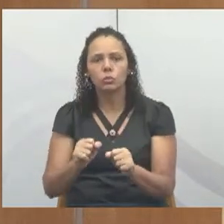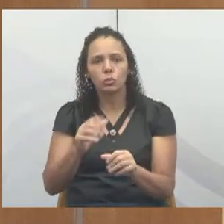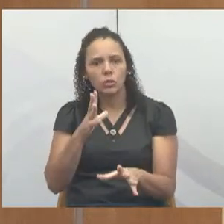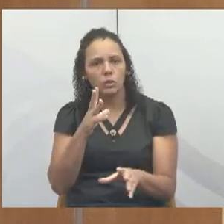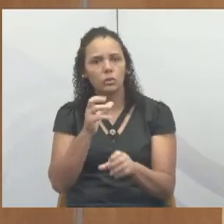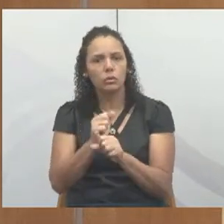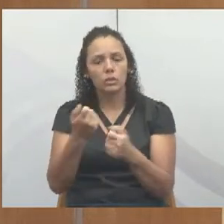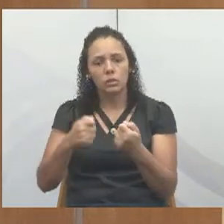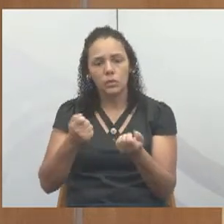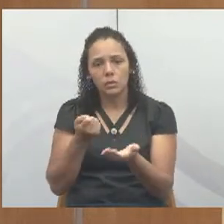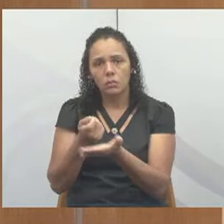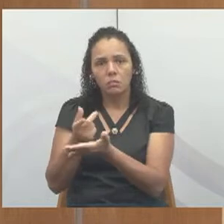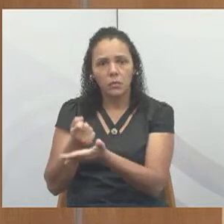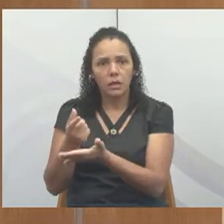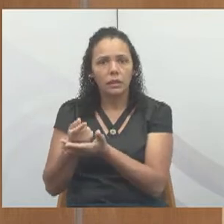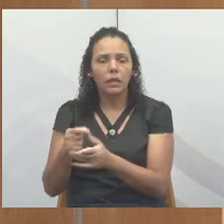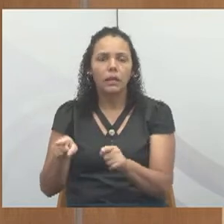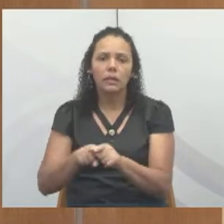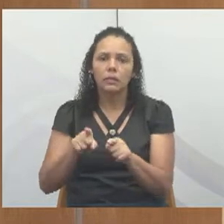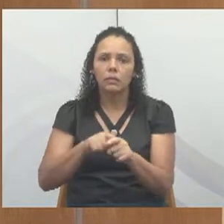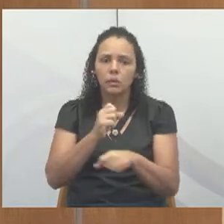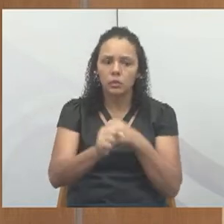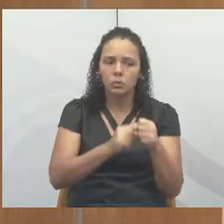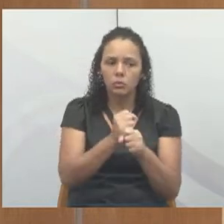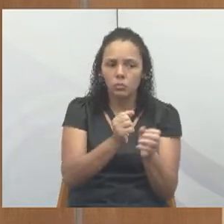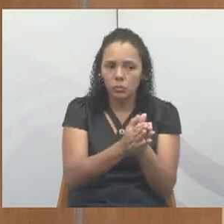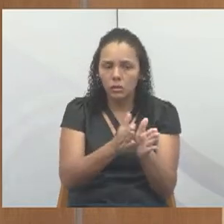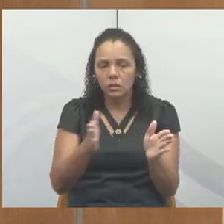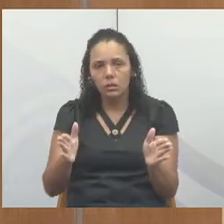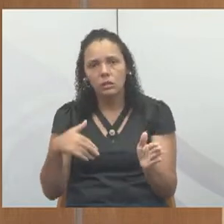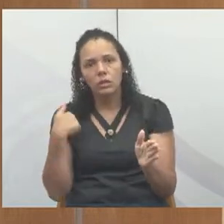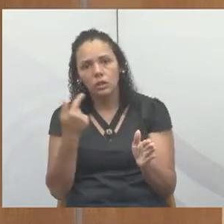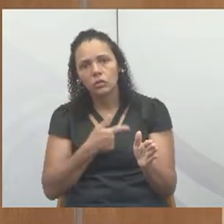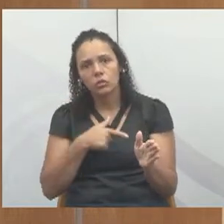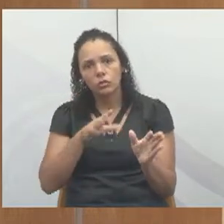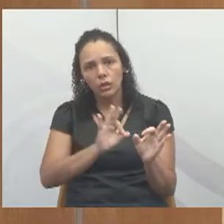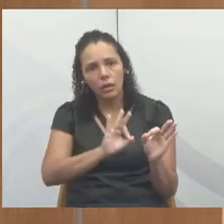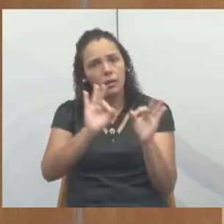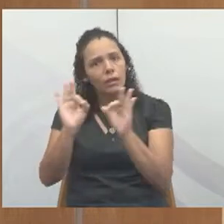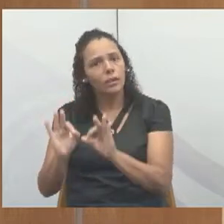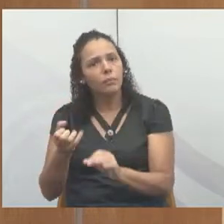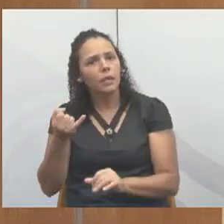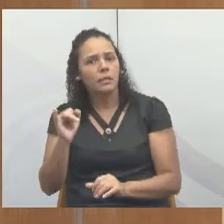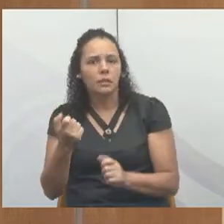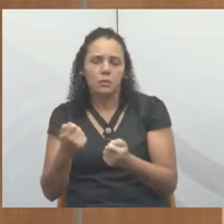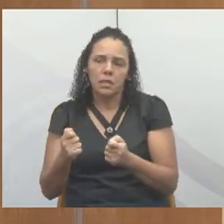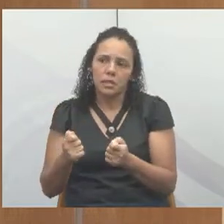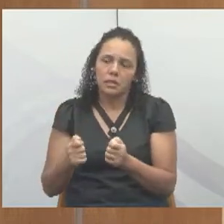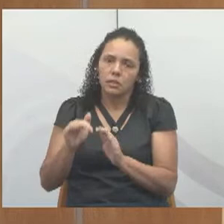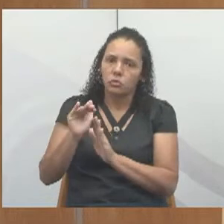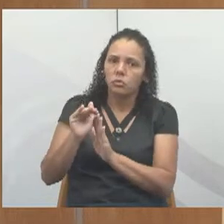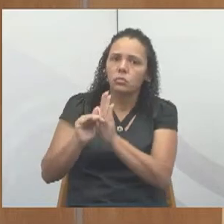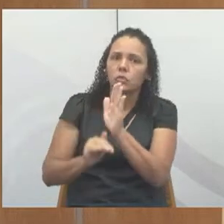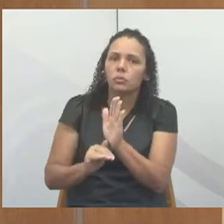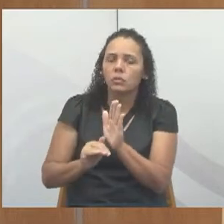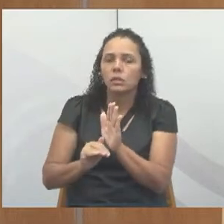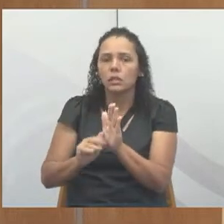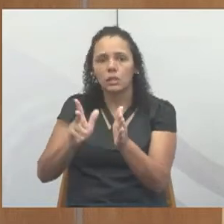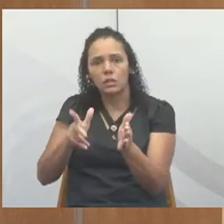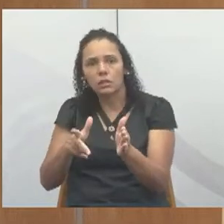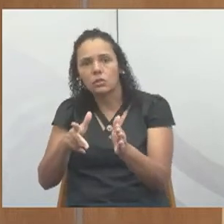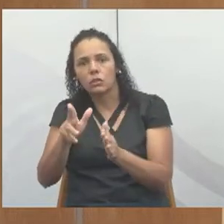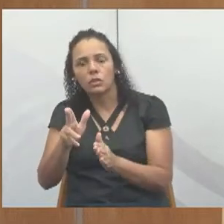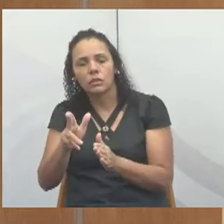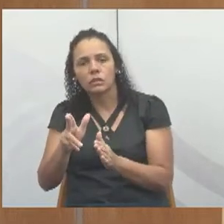precisam e também, ao longo do ano, a gente precisa acompanhar para fazer, se necessário, fazer cortes, se necessário,